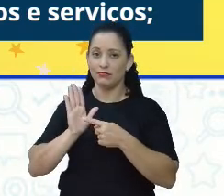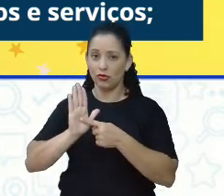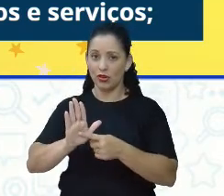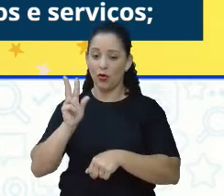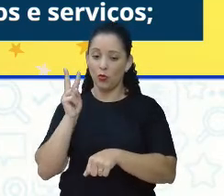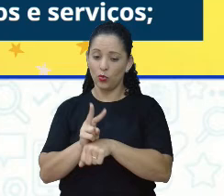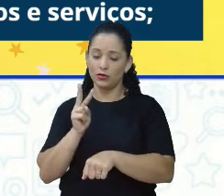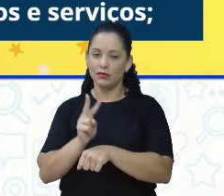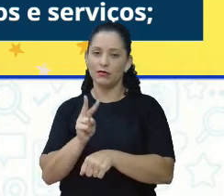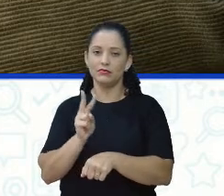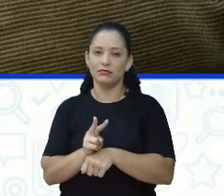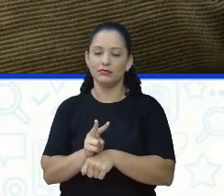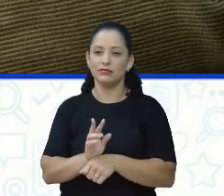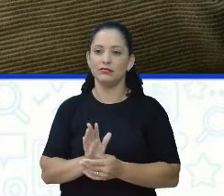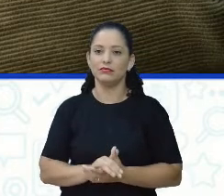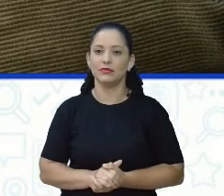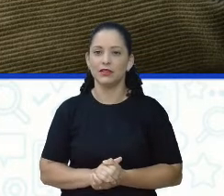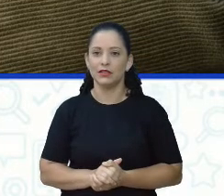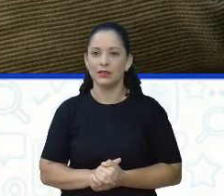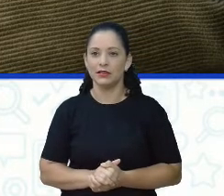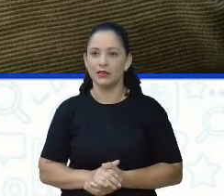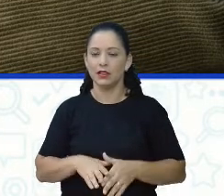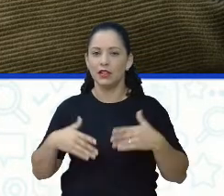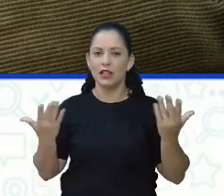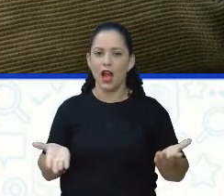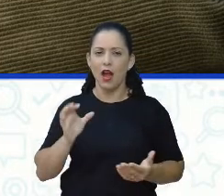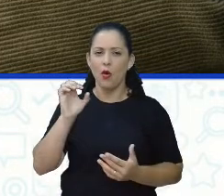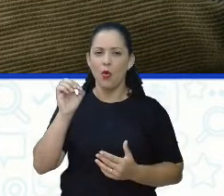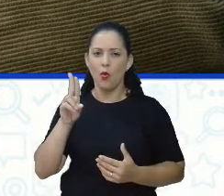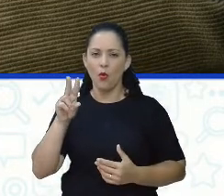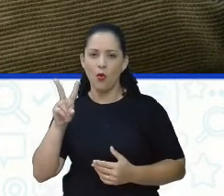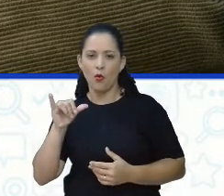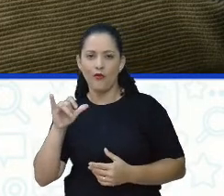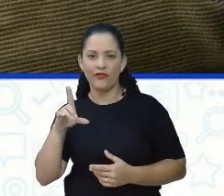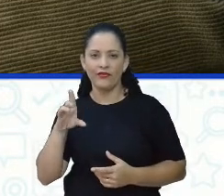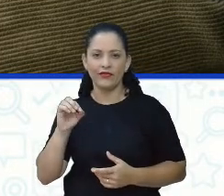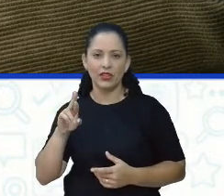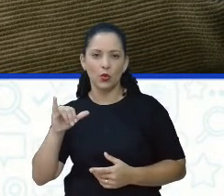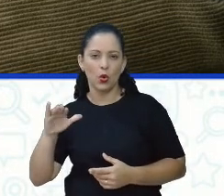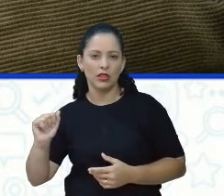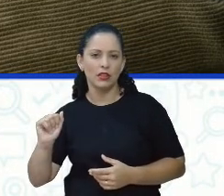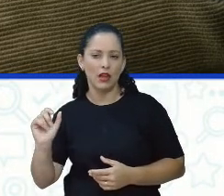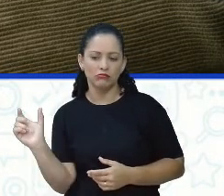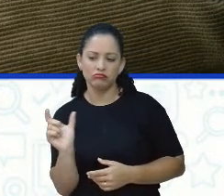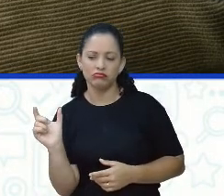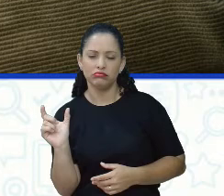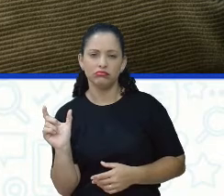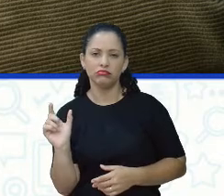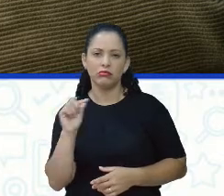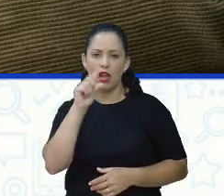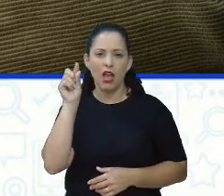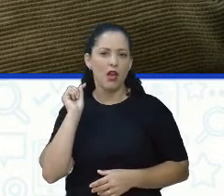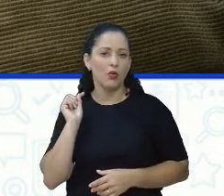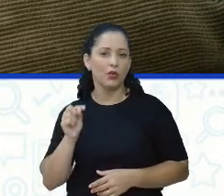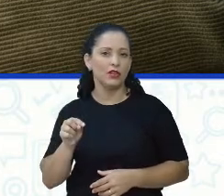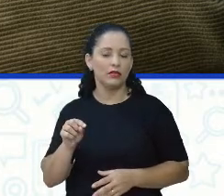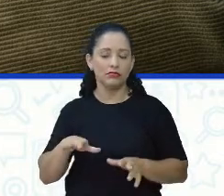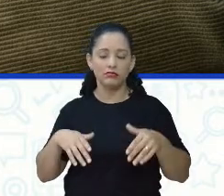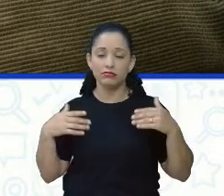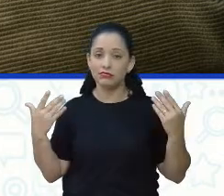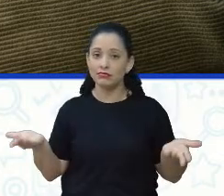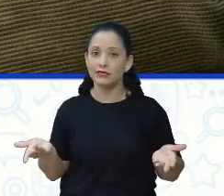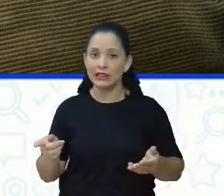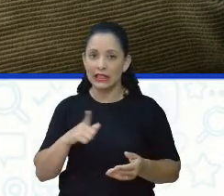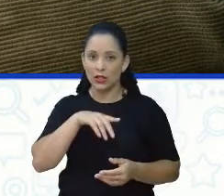proteção nesse caso. E a ouvidoria, Viviane? A ouvidoria, você estava falando que era uma outra instância, né? A gente